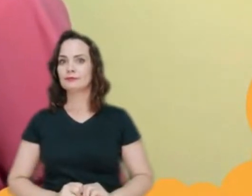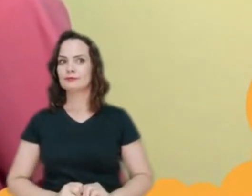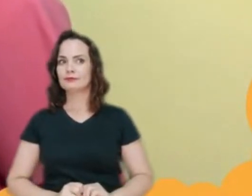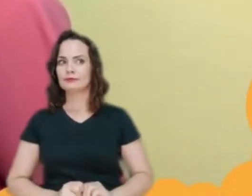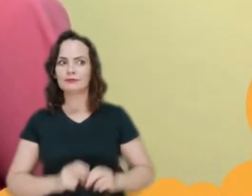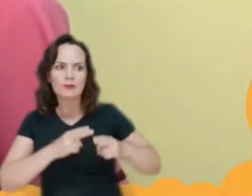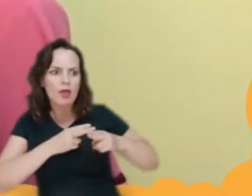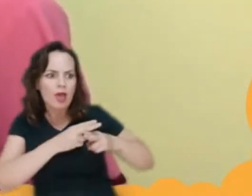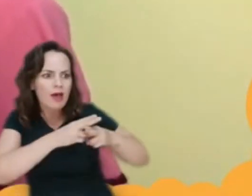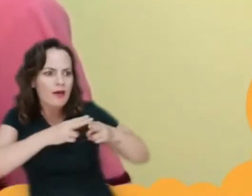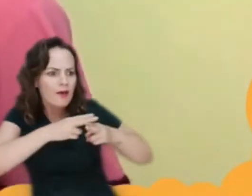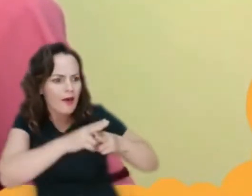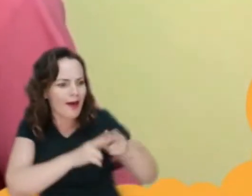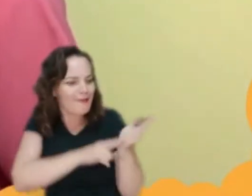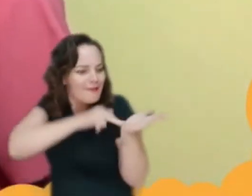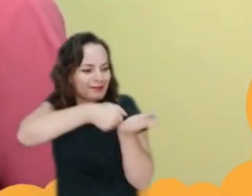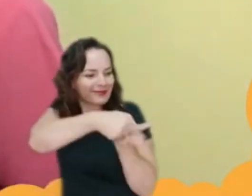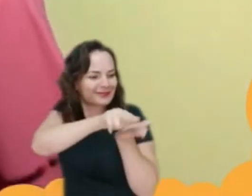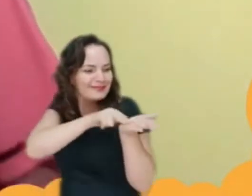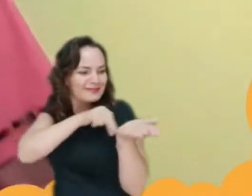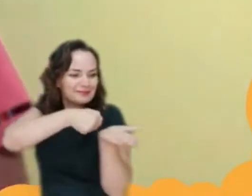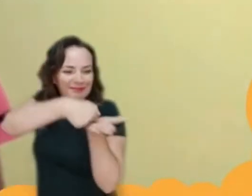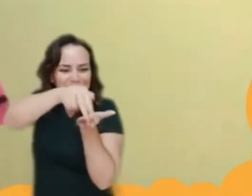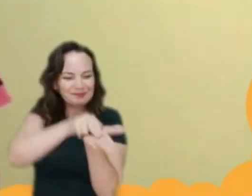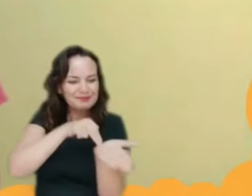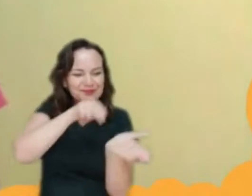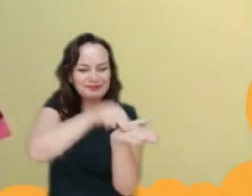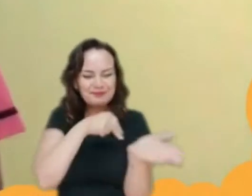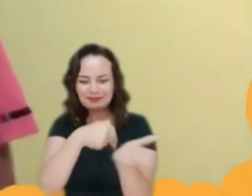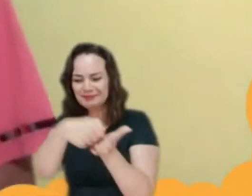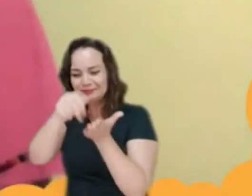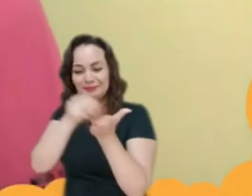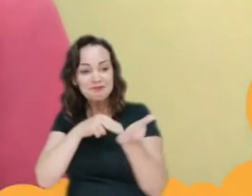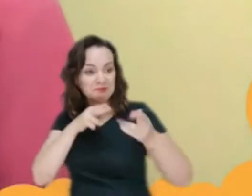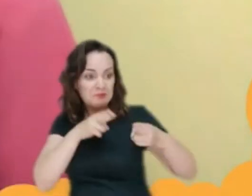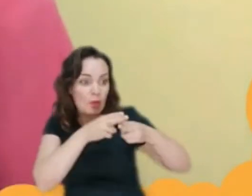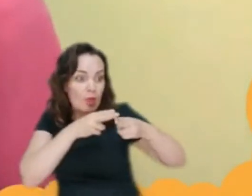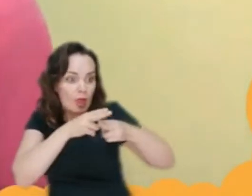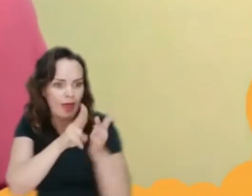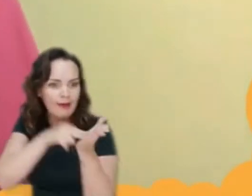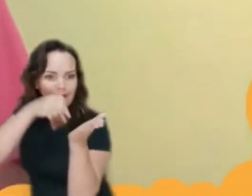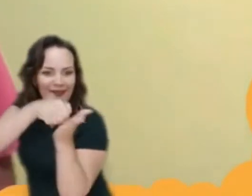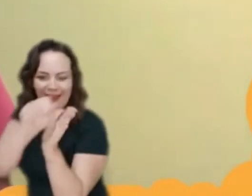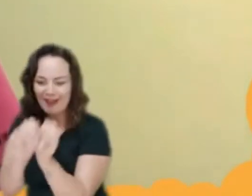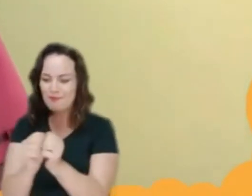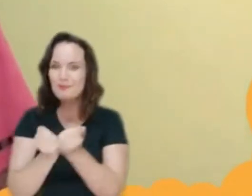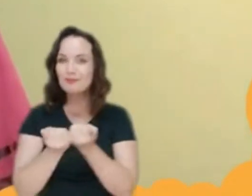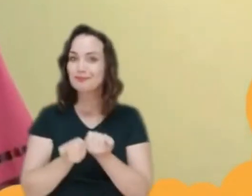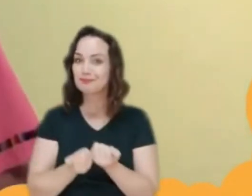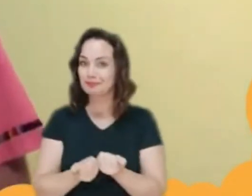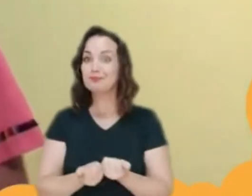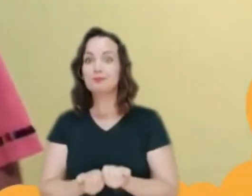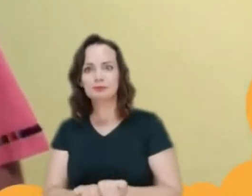Passando manteiga no pão, passando manteiga no pão.